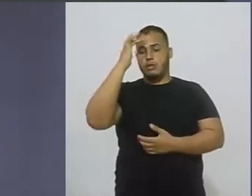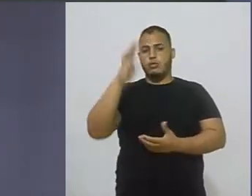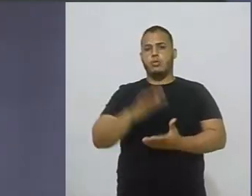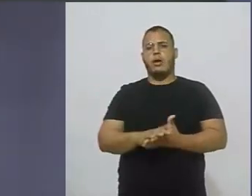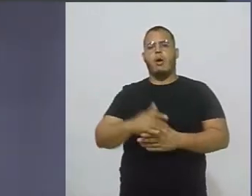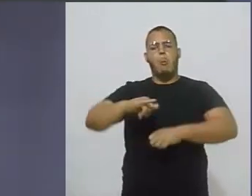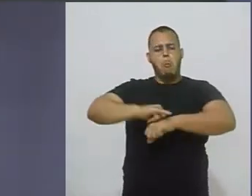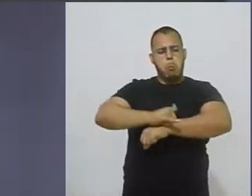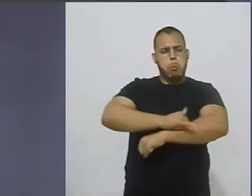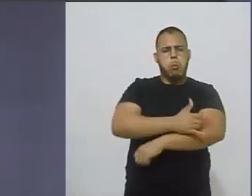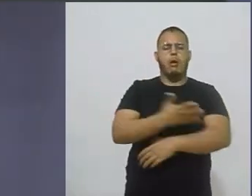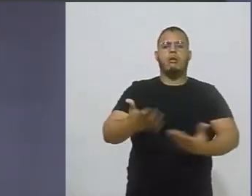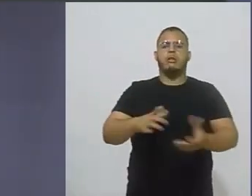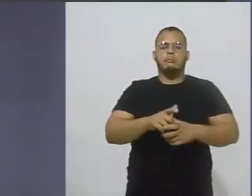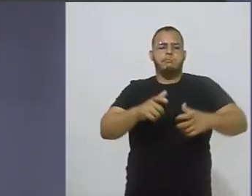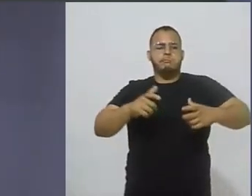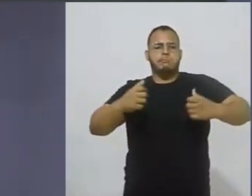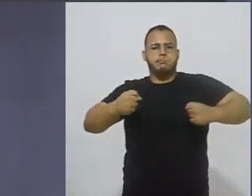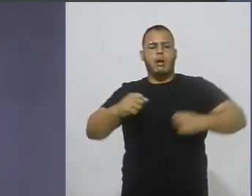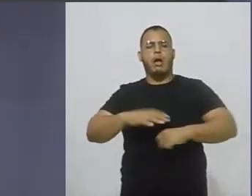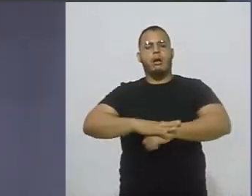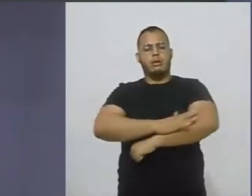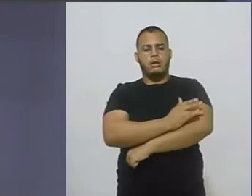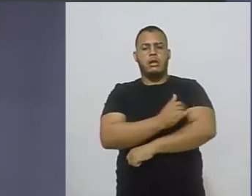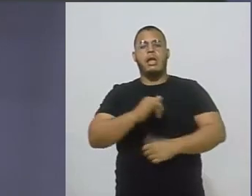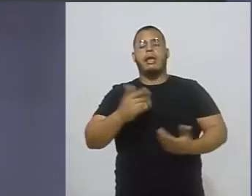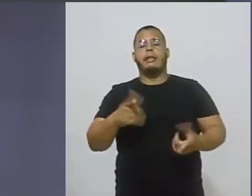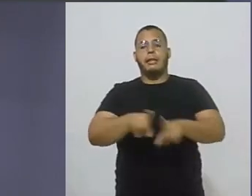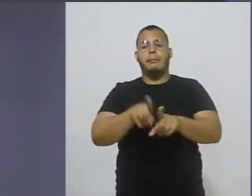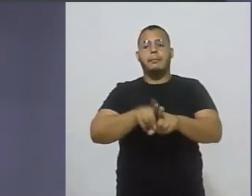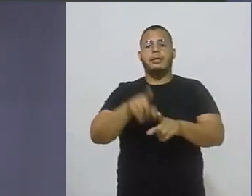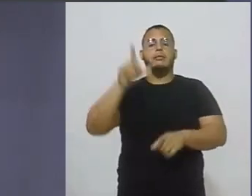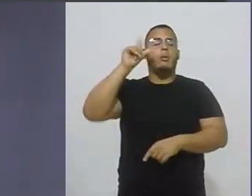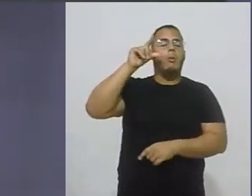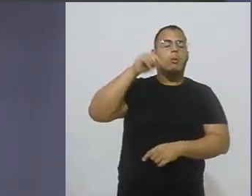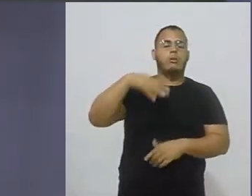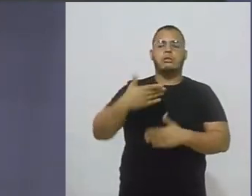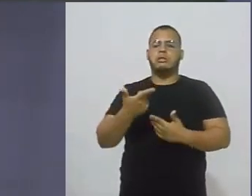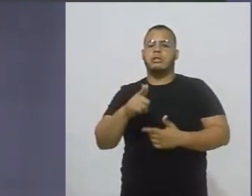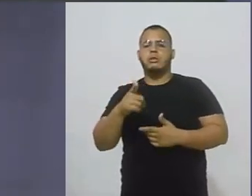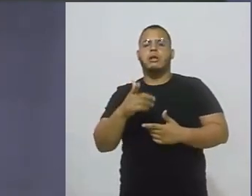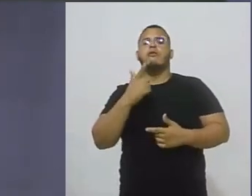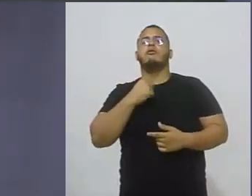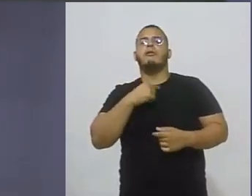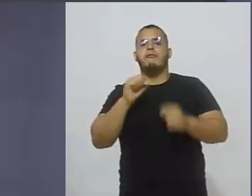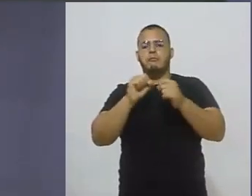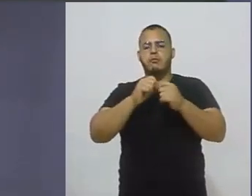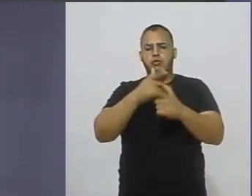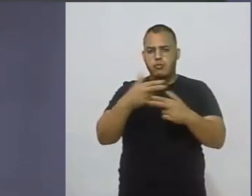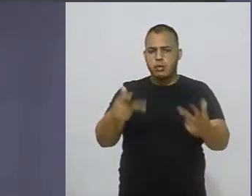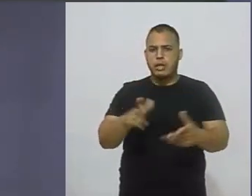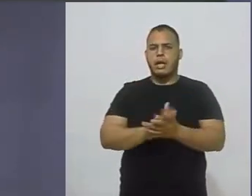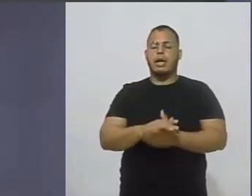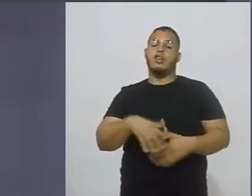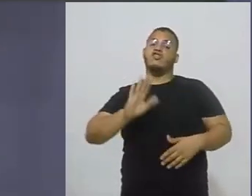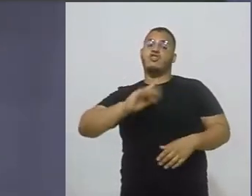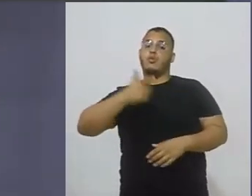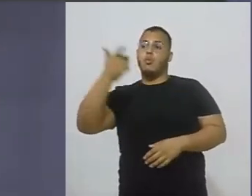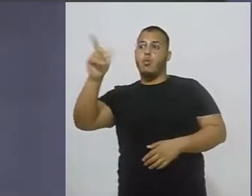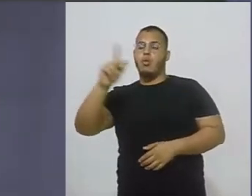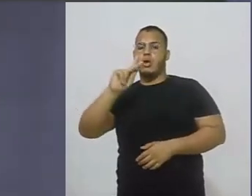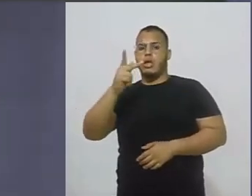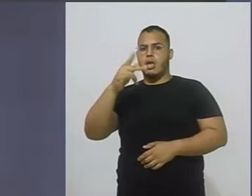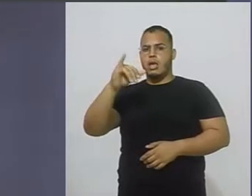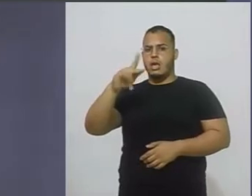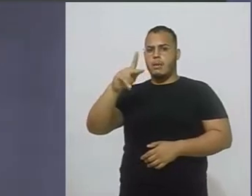peso, tem sonolência, indisposição, é um sintoma aí, ó, do hipotireoidismo, certo? O hiper, a gente vai estar dizendo